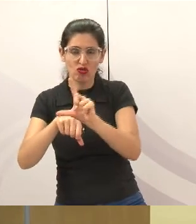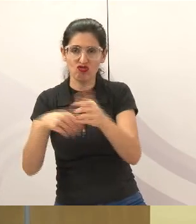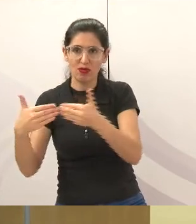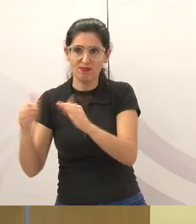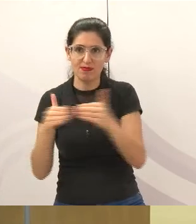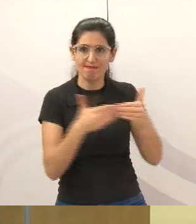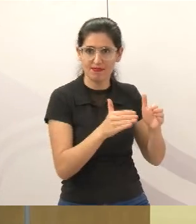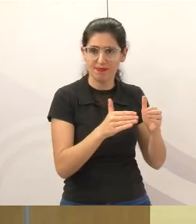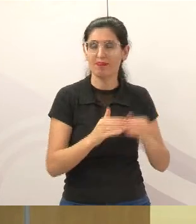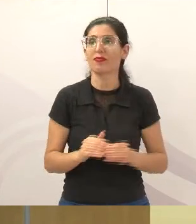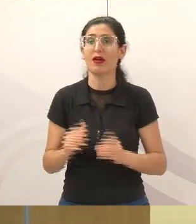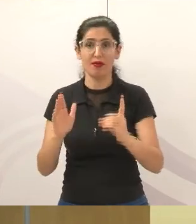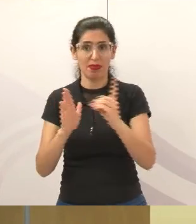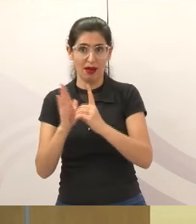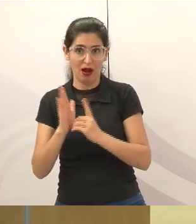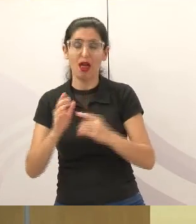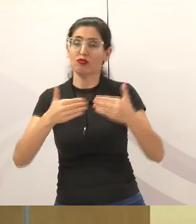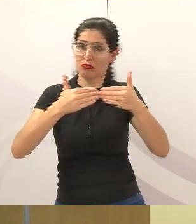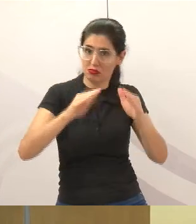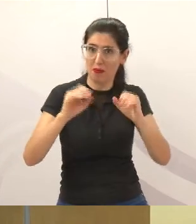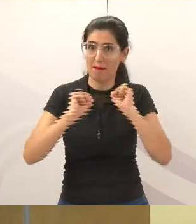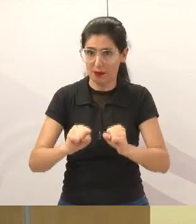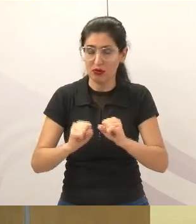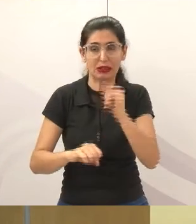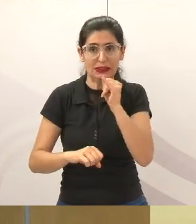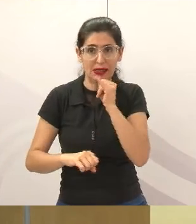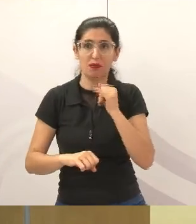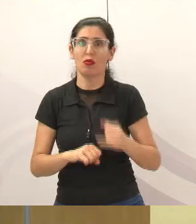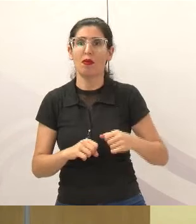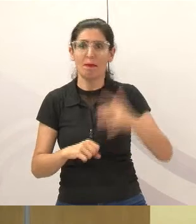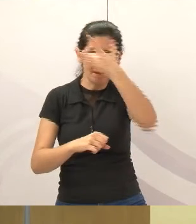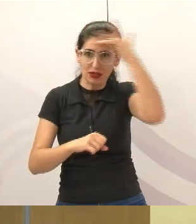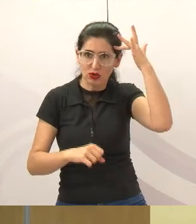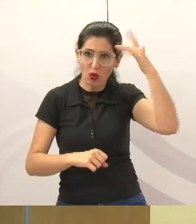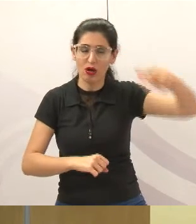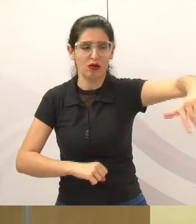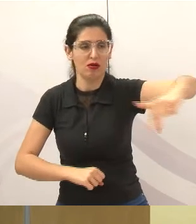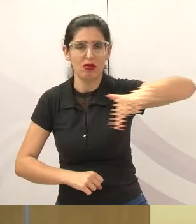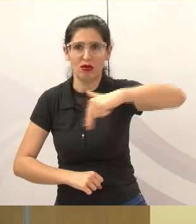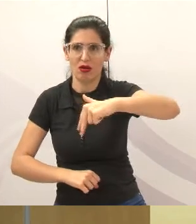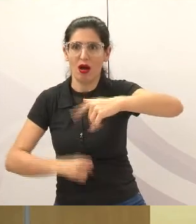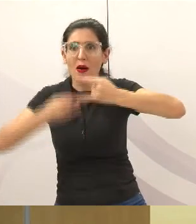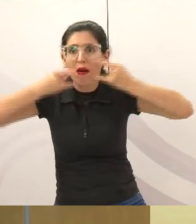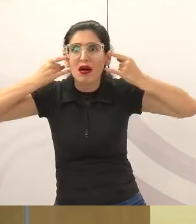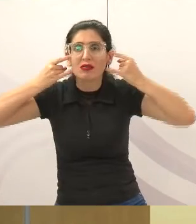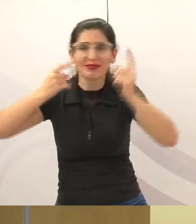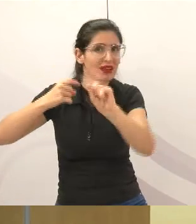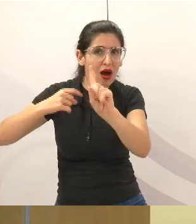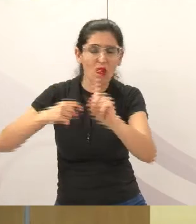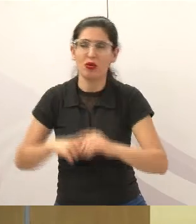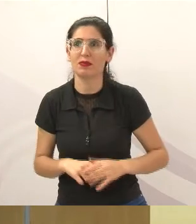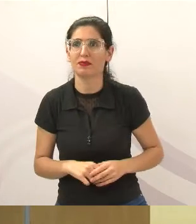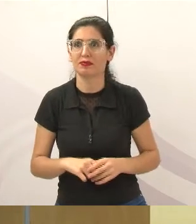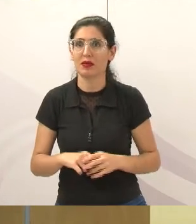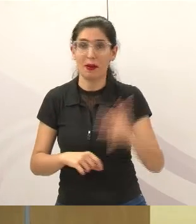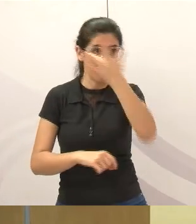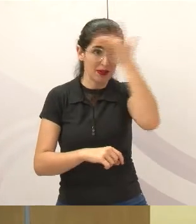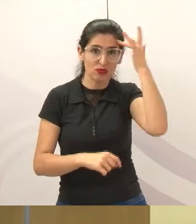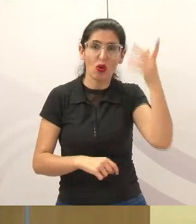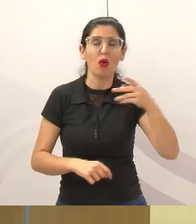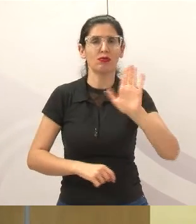artigo. Aí chega o cidadão sem a máscara. Qual é a obrigação do dono do estabelecimento? Não deixar